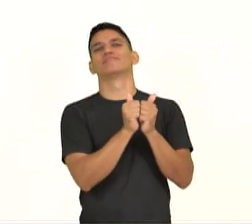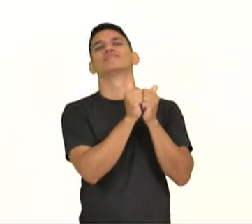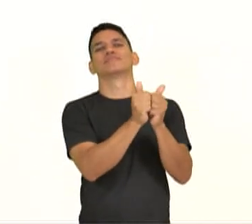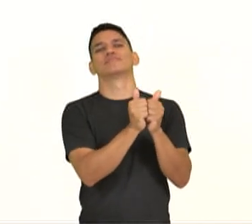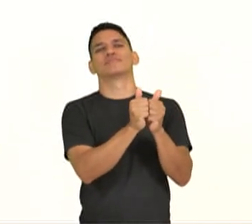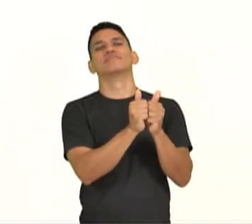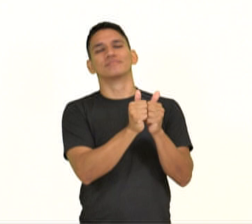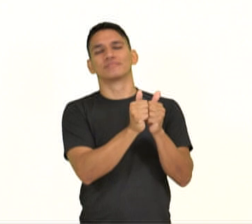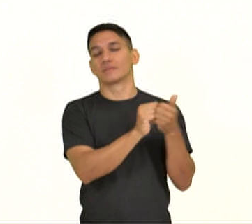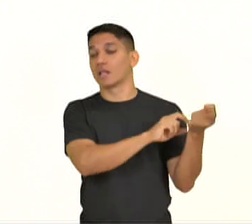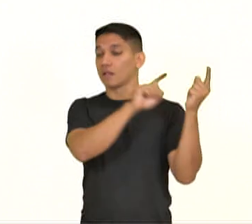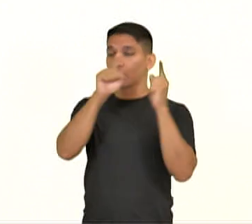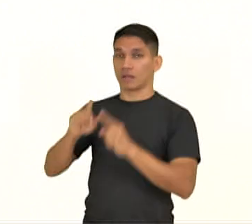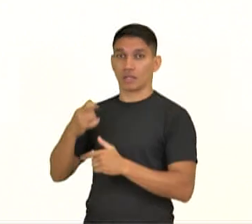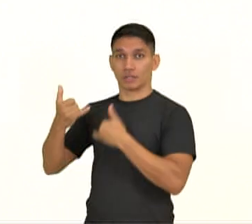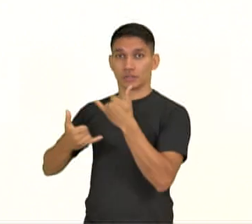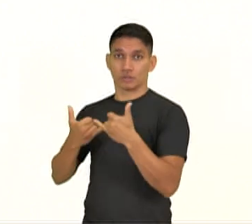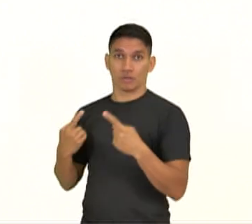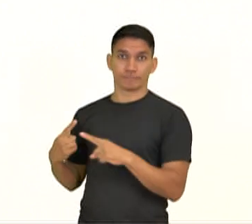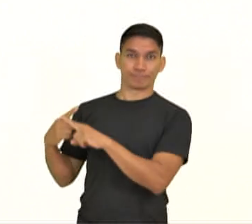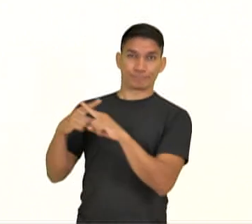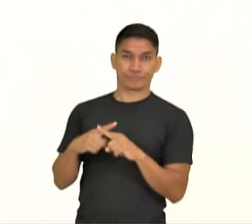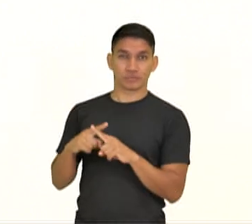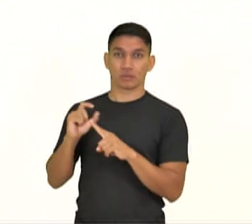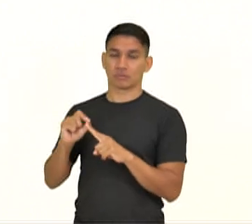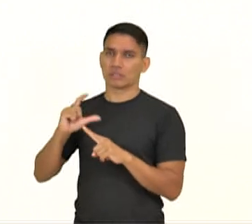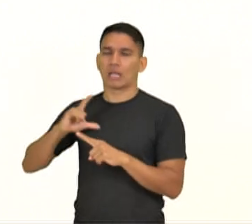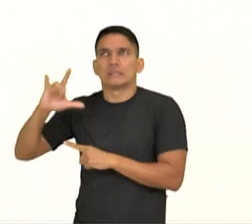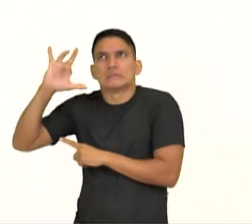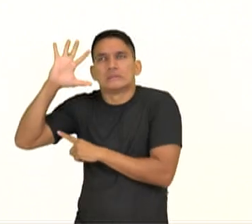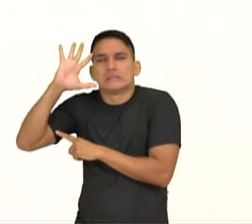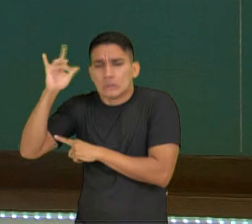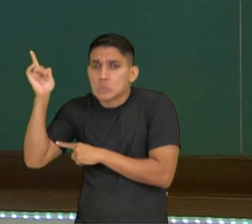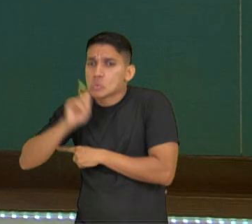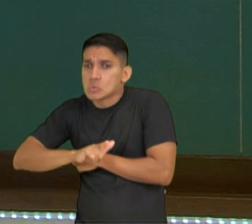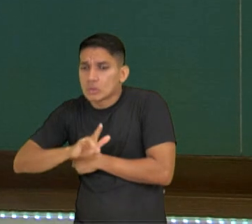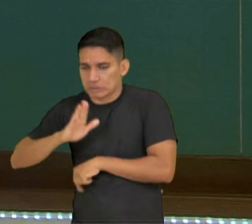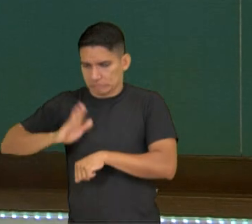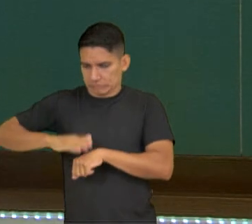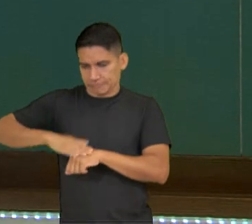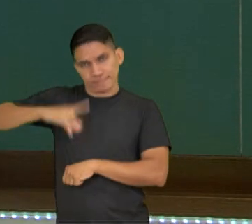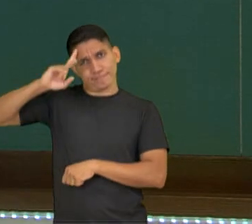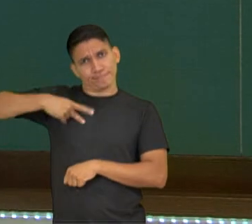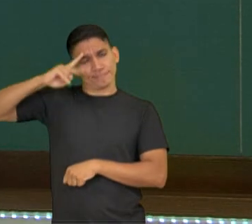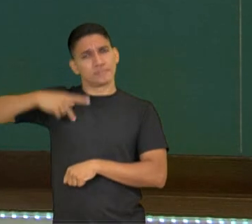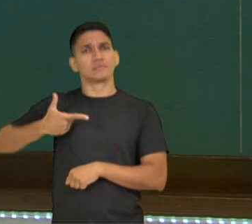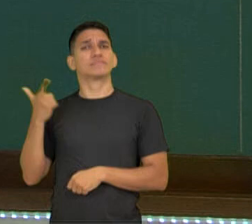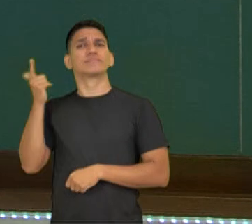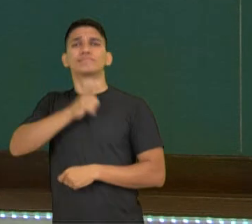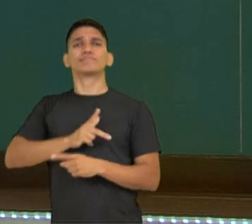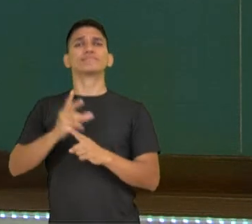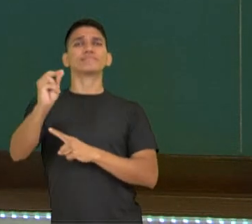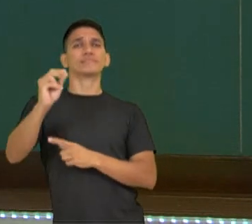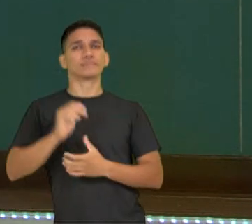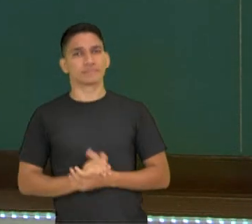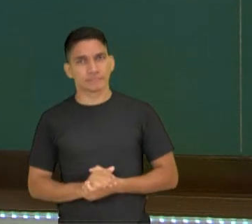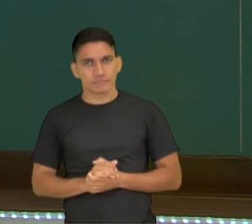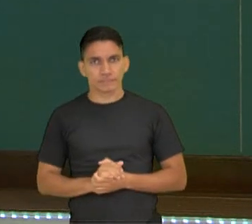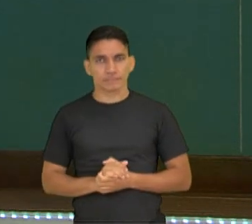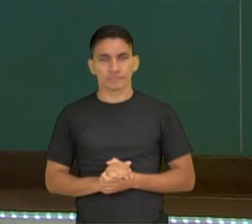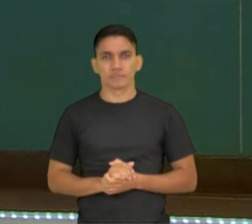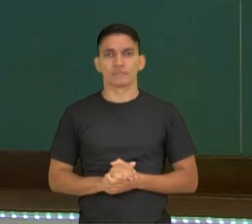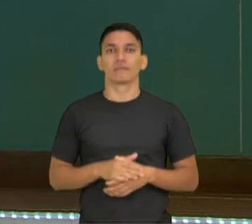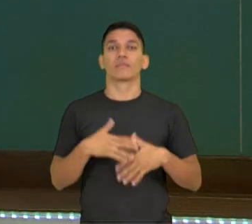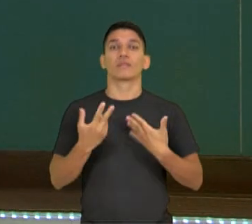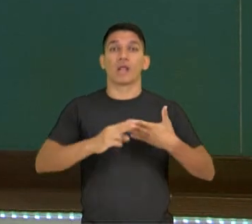vai ser compartilhado. E aqui no competitivo tem uma ilusão de uma vitória individual, né? A